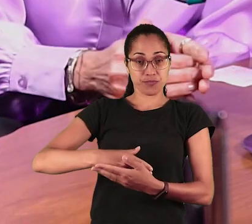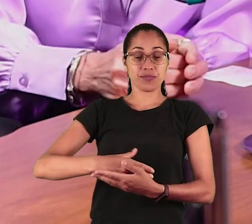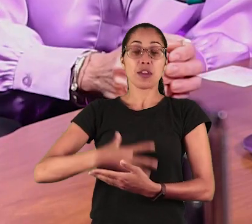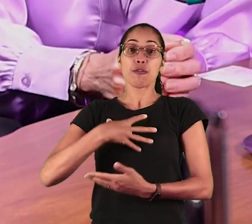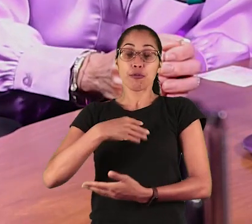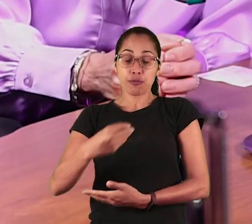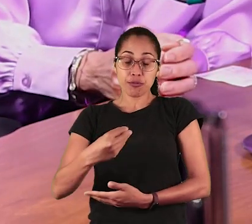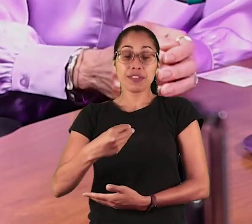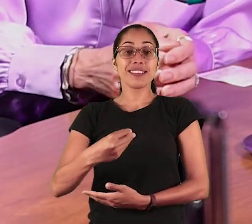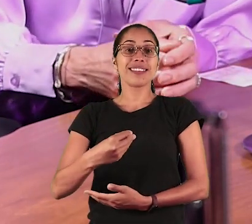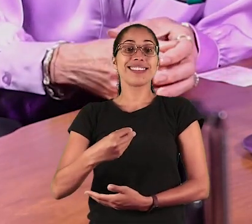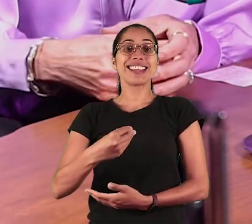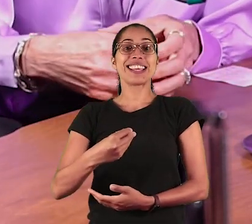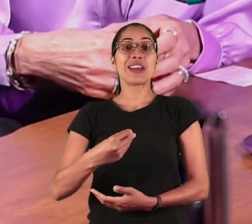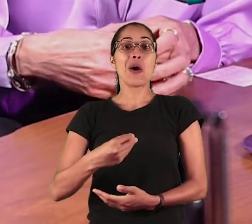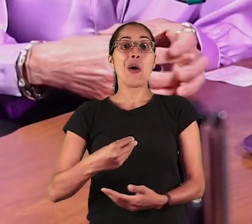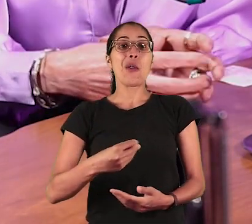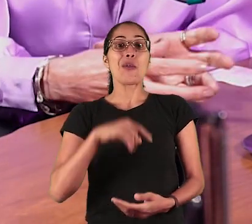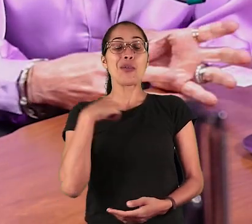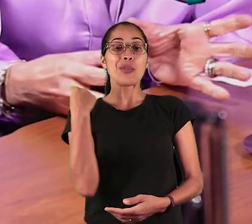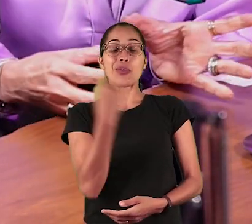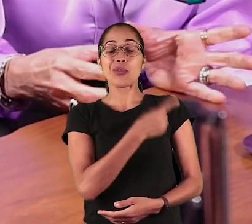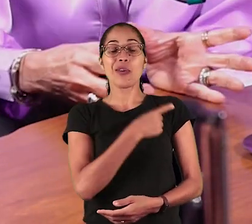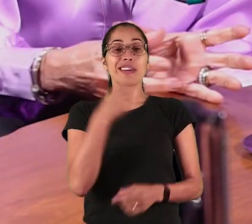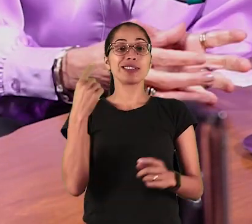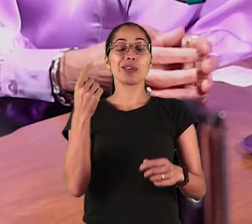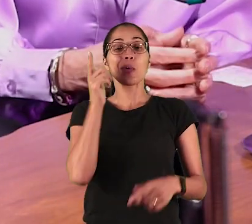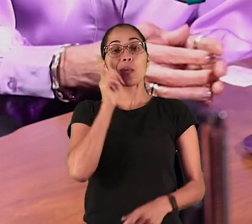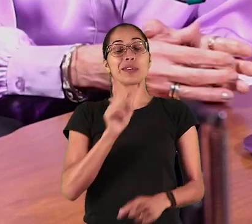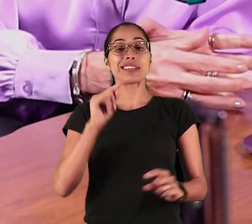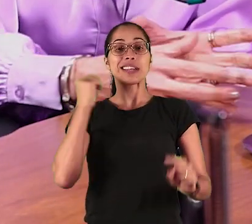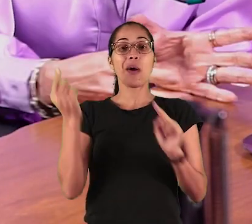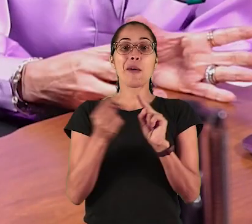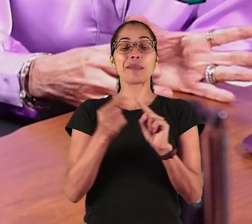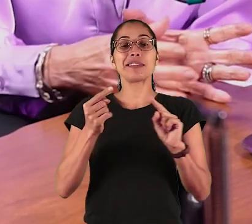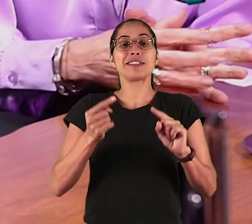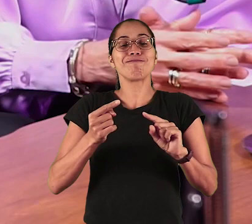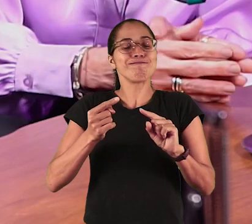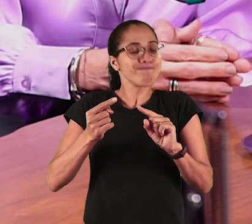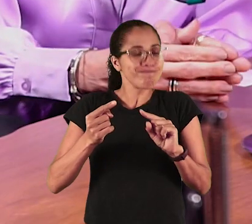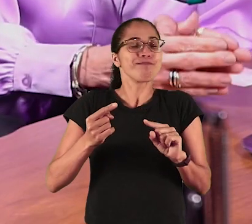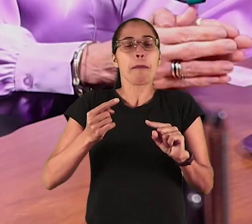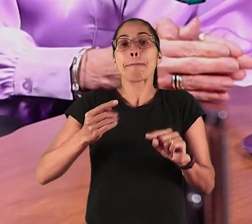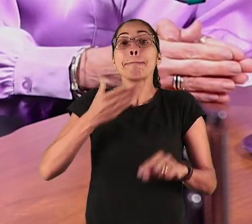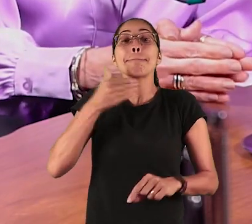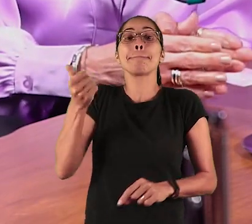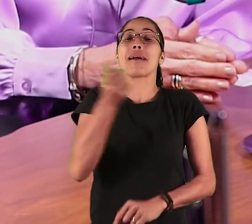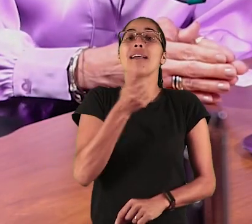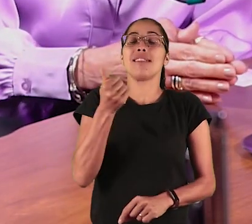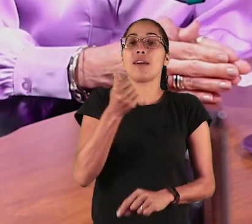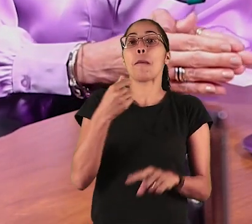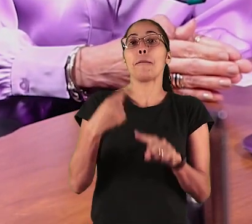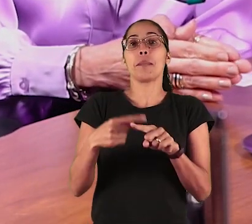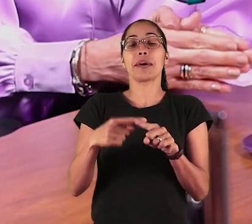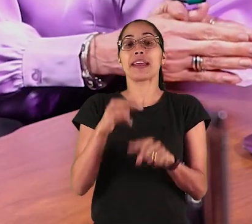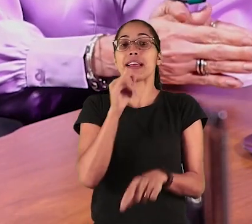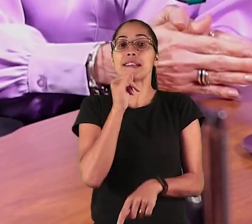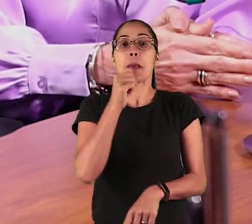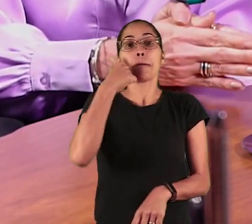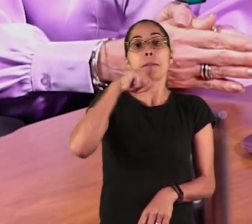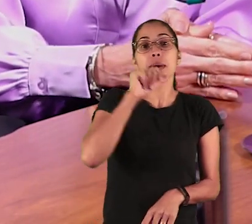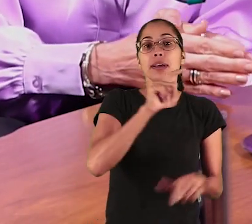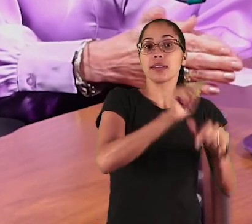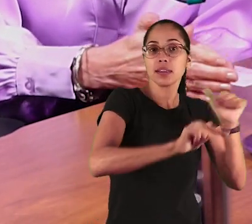Porque de fato se você consegue se organizar de alguma forma e ter um apoio eu acho que é importante frisar aqui